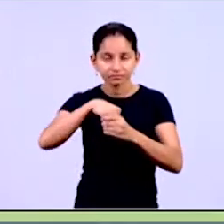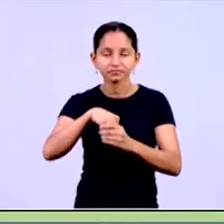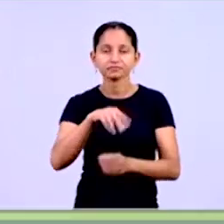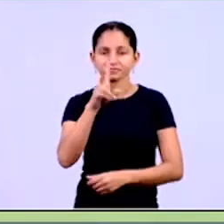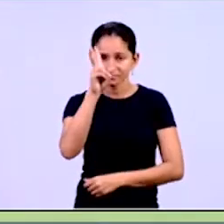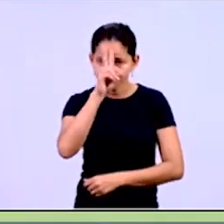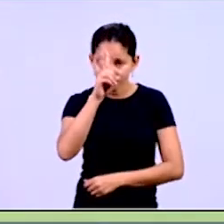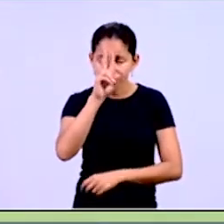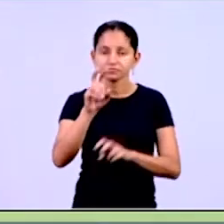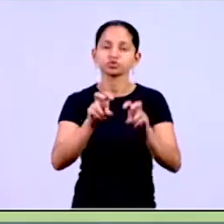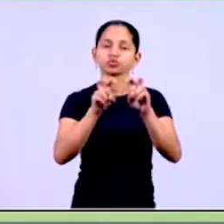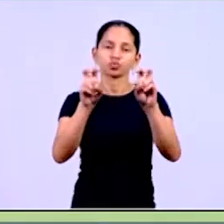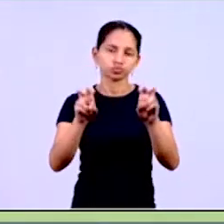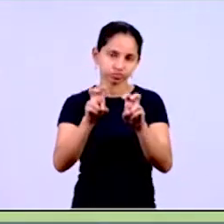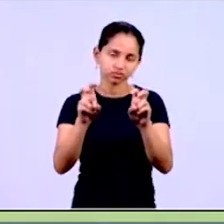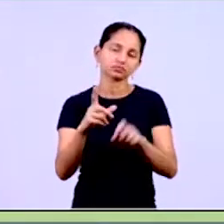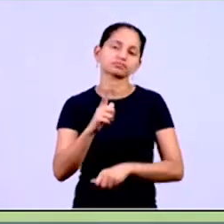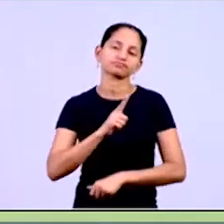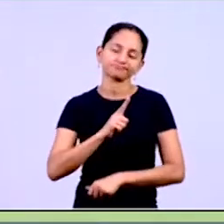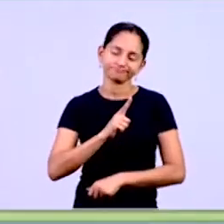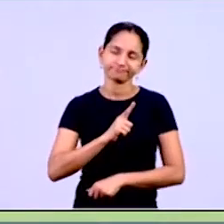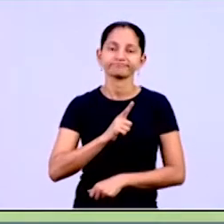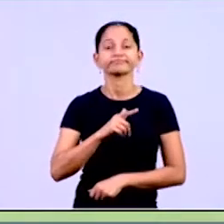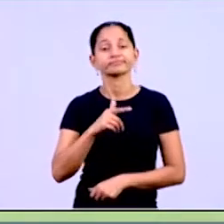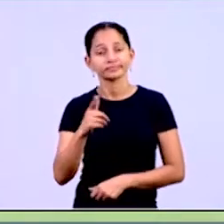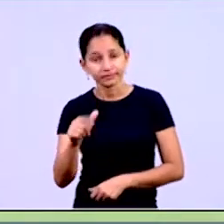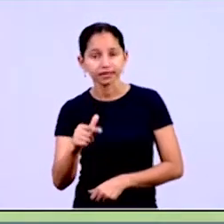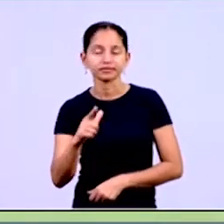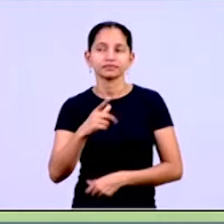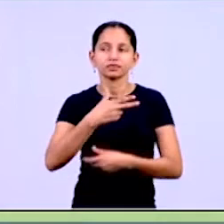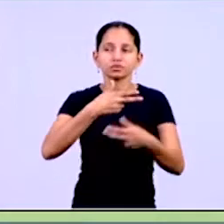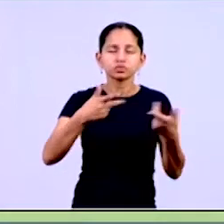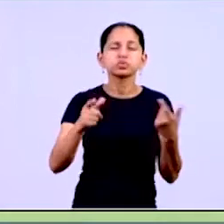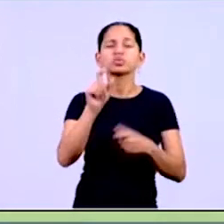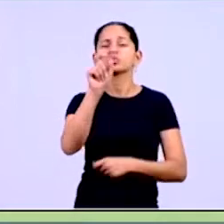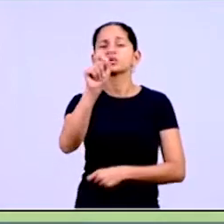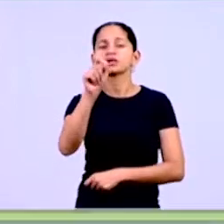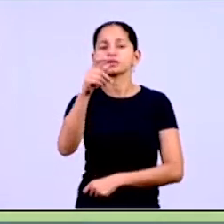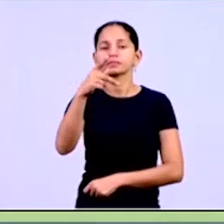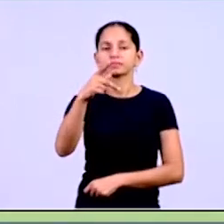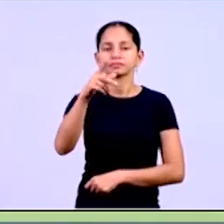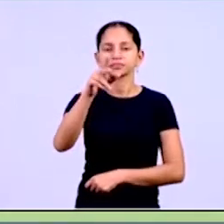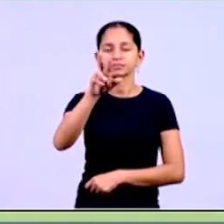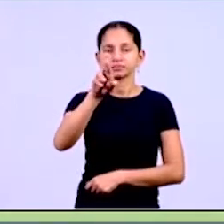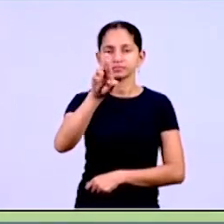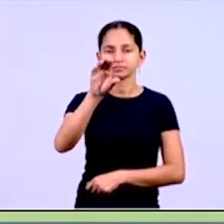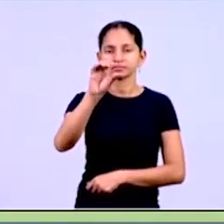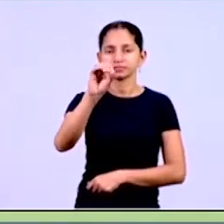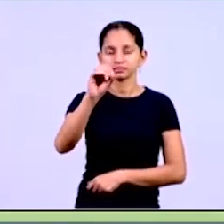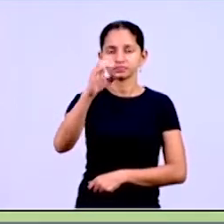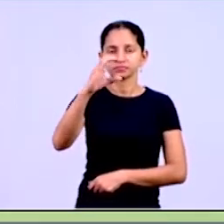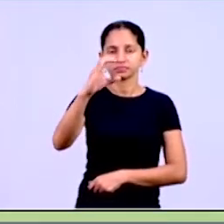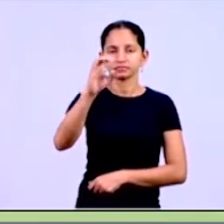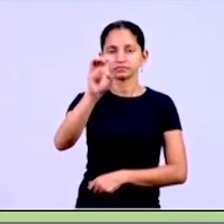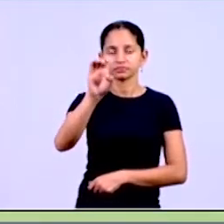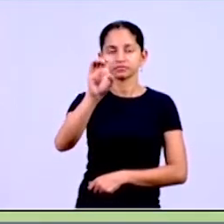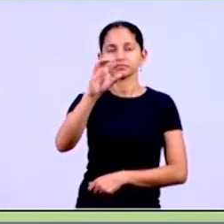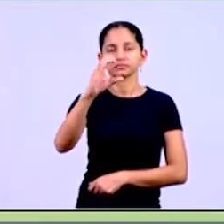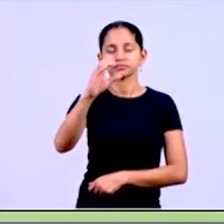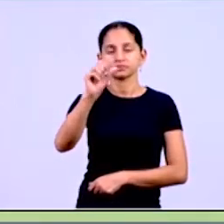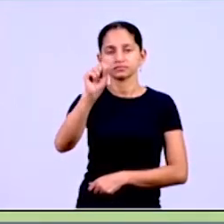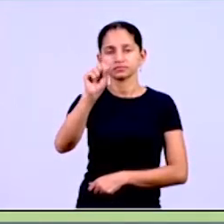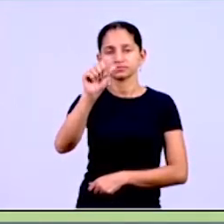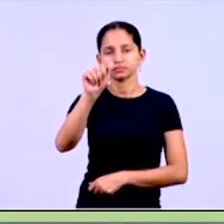de computadores, gente, a gente falou do processador. Para que serve o processador, né? Ele processa as